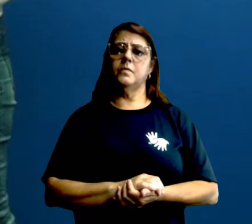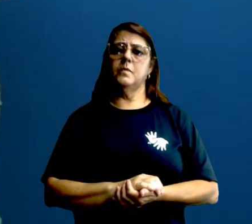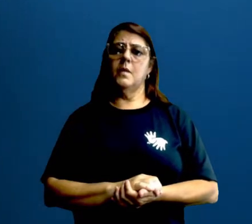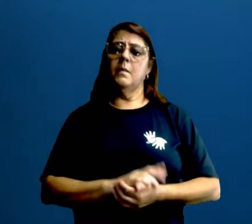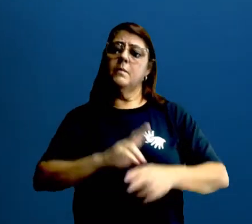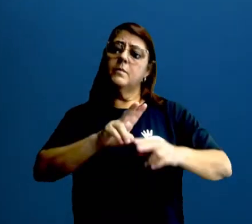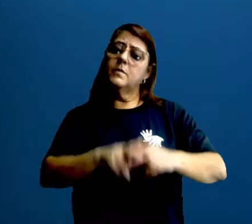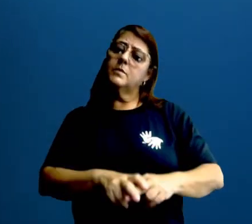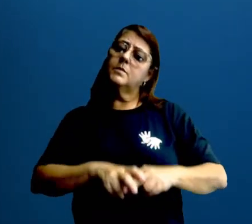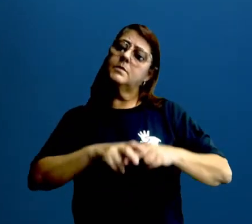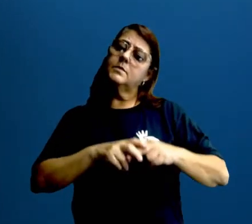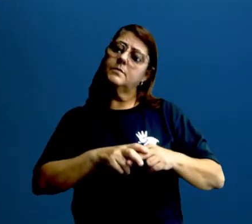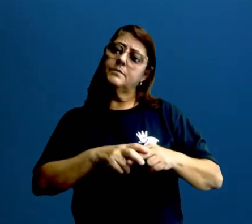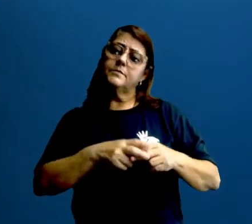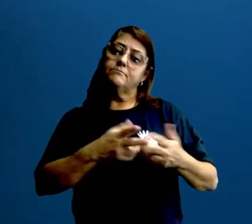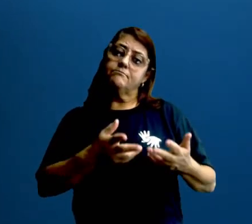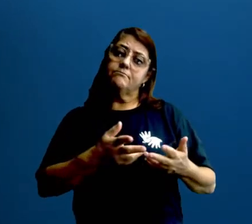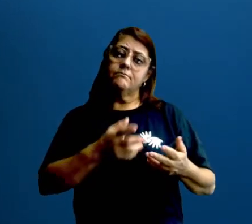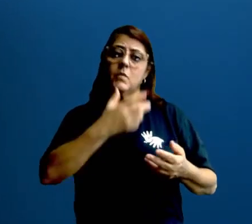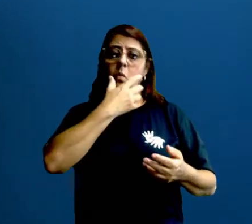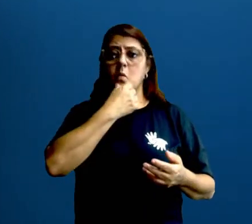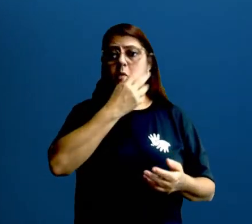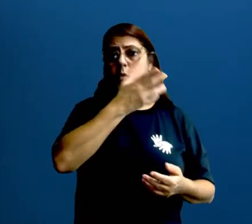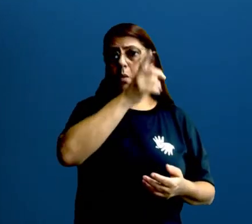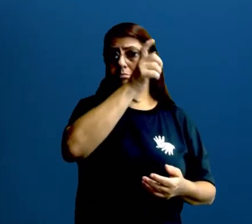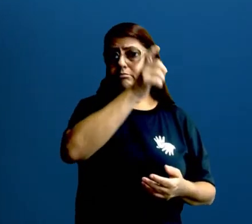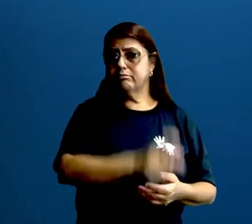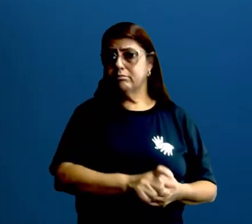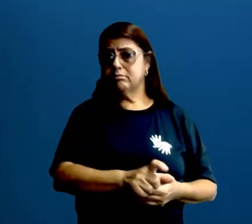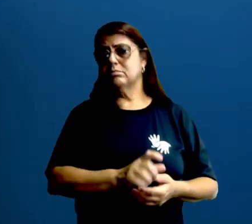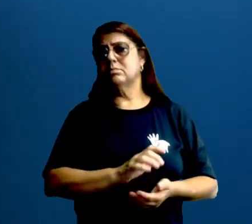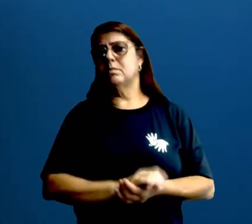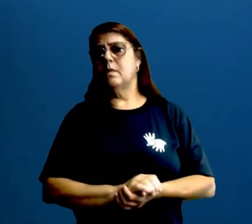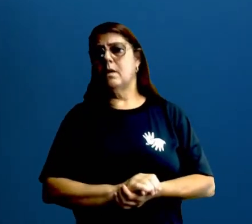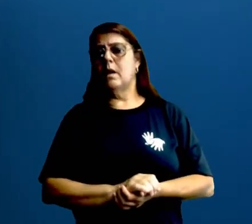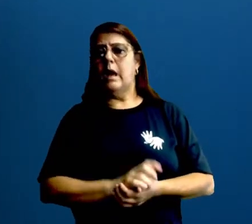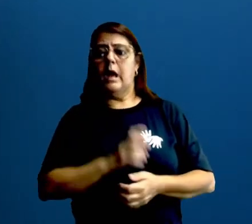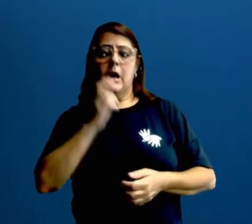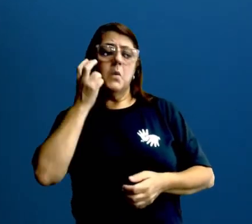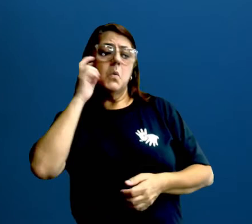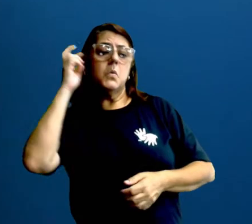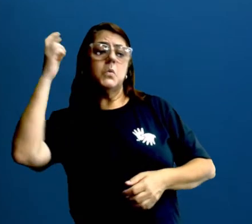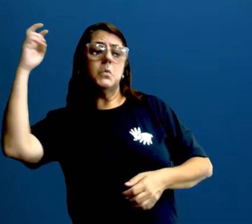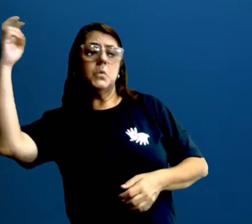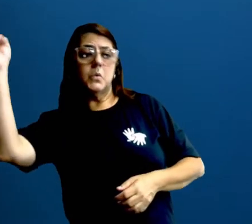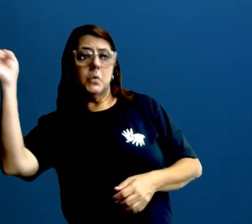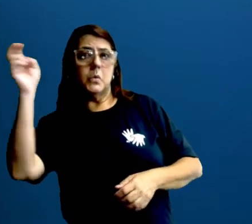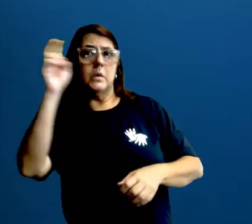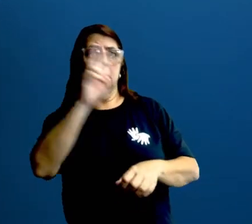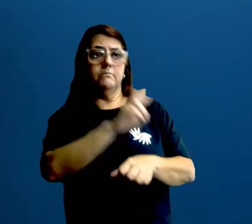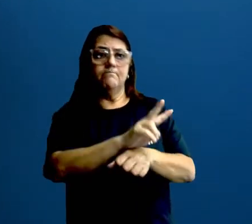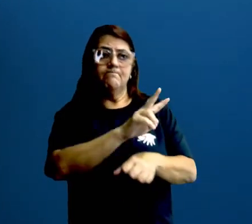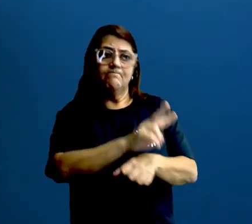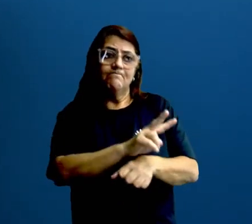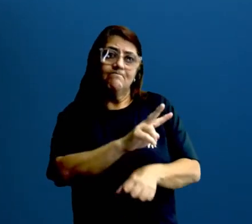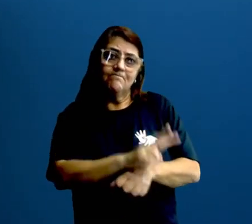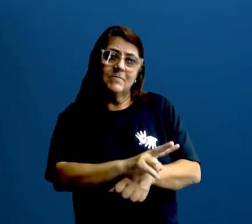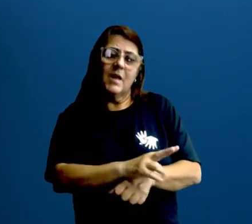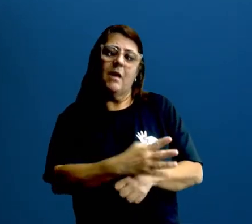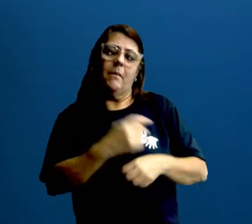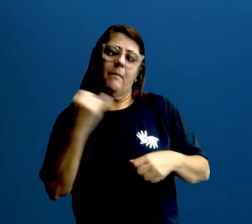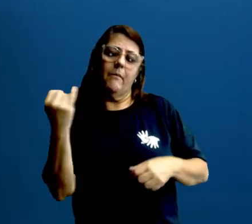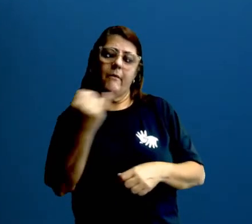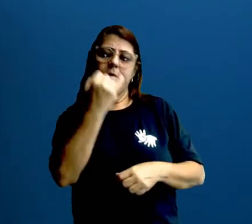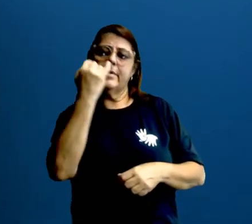Então, através desse mestre, a cultura, ela foi preservada. Então, é importante a